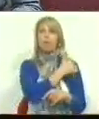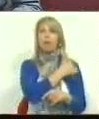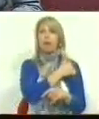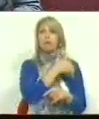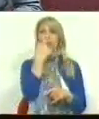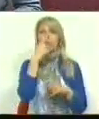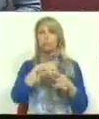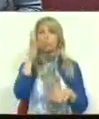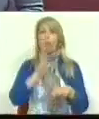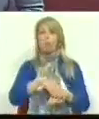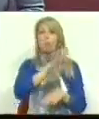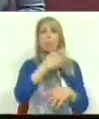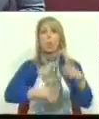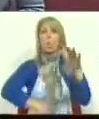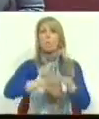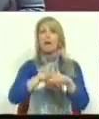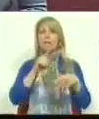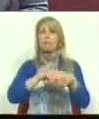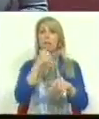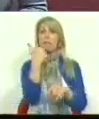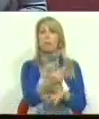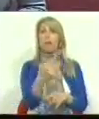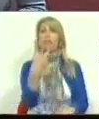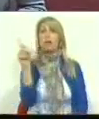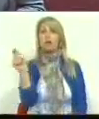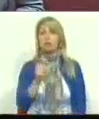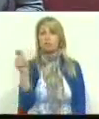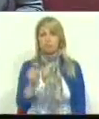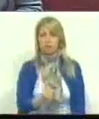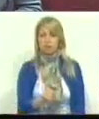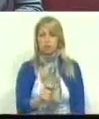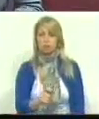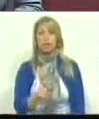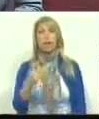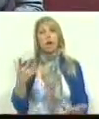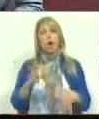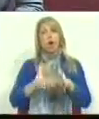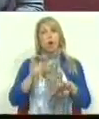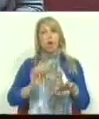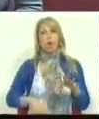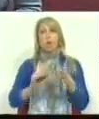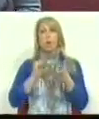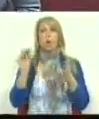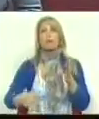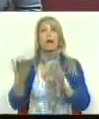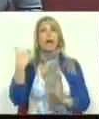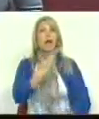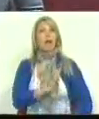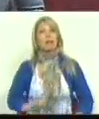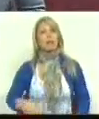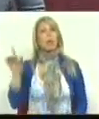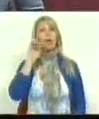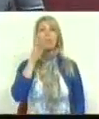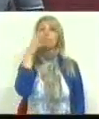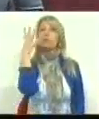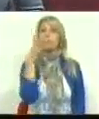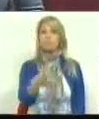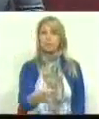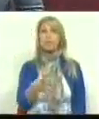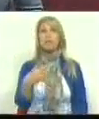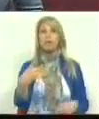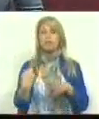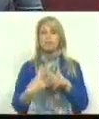que 3 meses. No que respeita aos contratos antigos, importa referir previamente que a maior